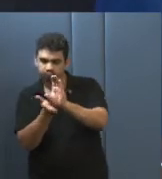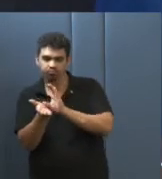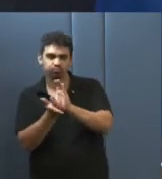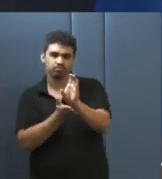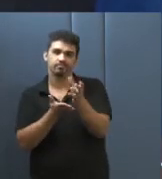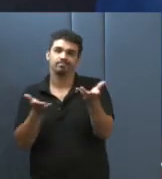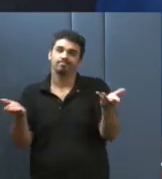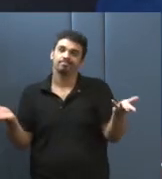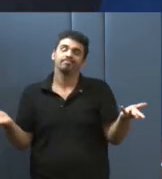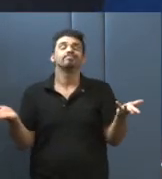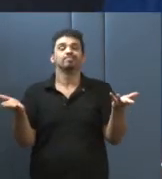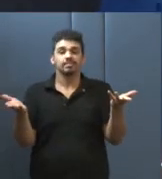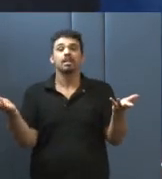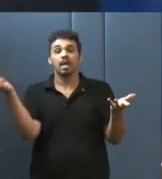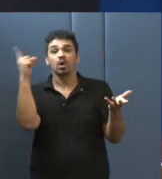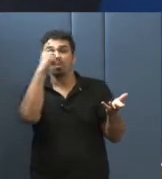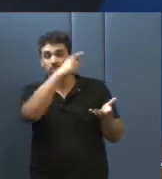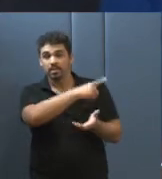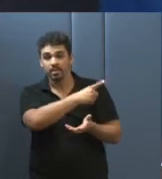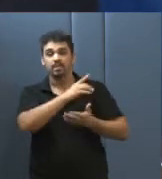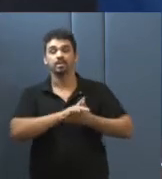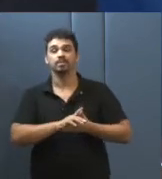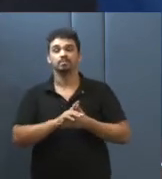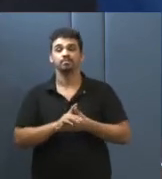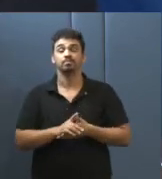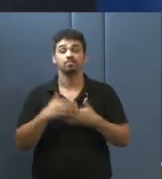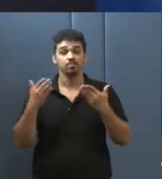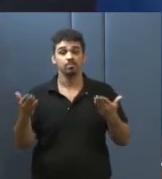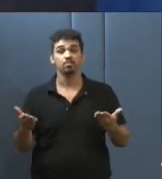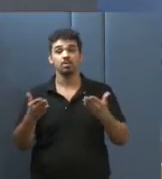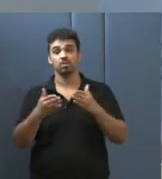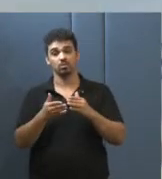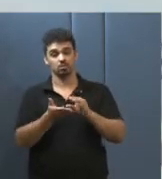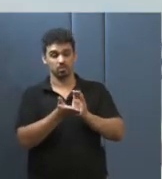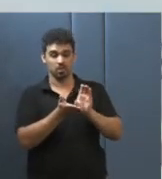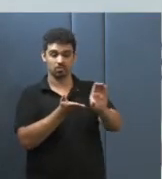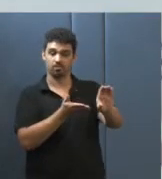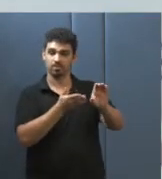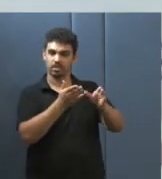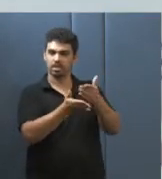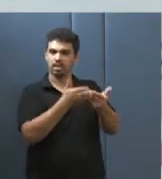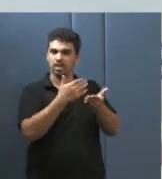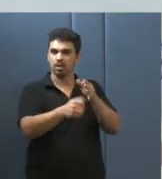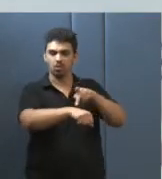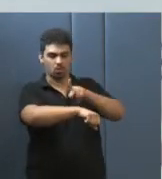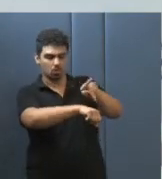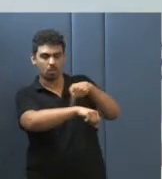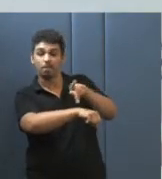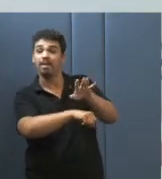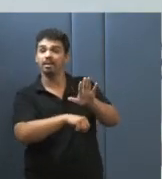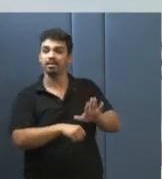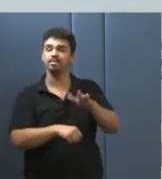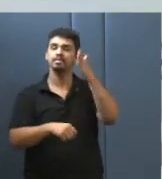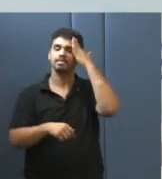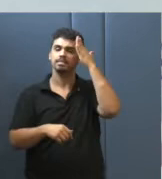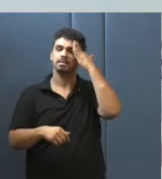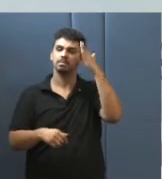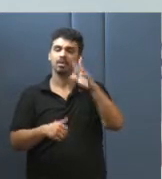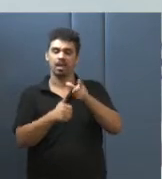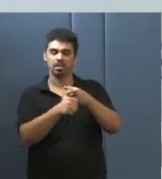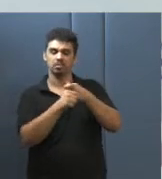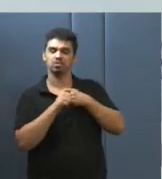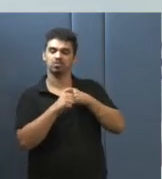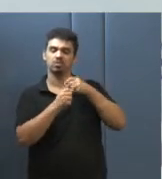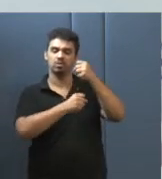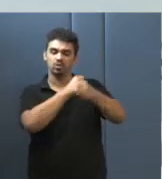investidor que deseja investir em determinado país ou colocar seus recursos em determinado país, saber que a dívida foi constituída num ano, num próximo